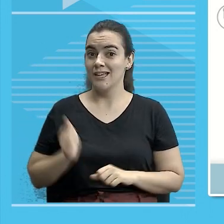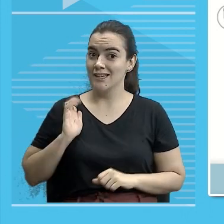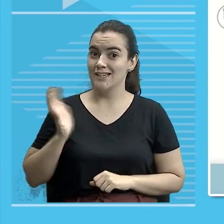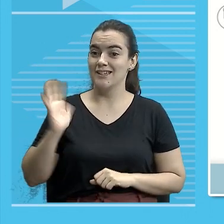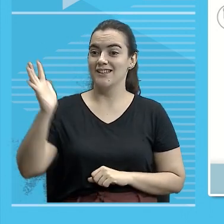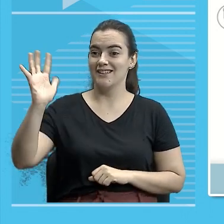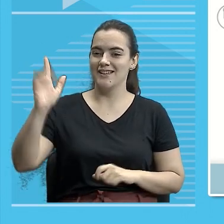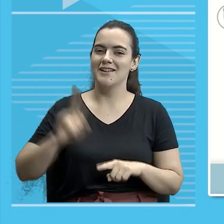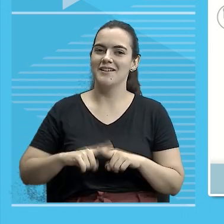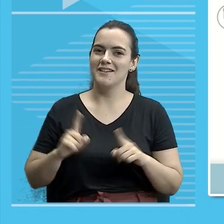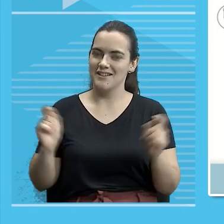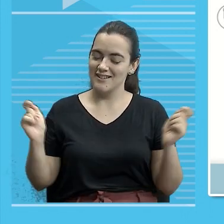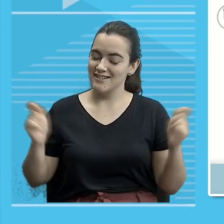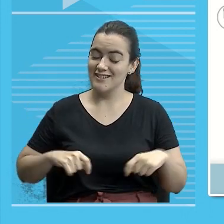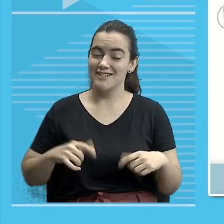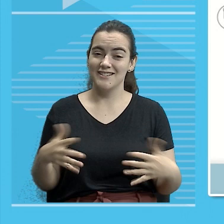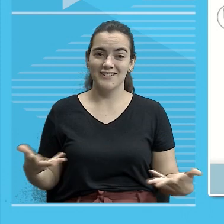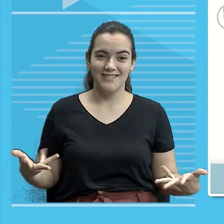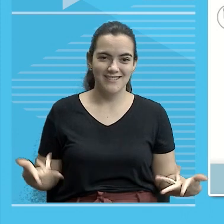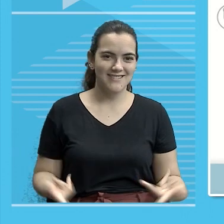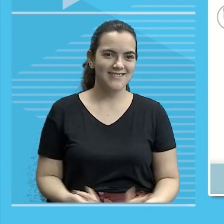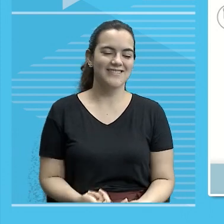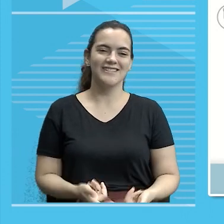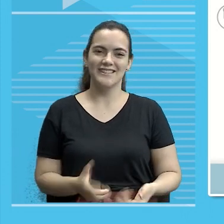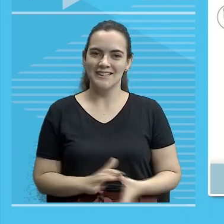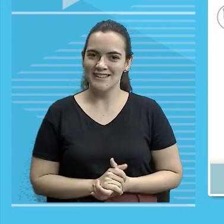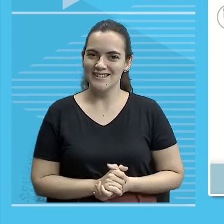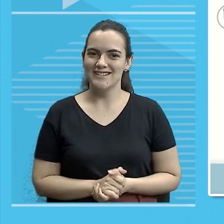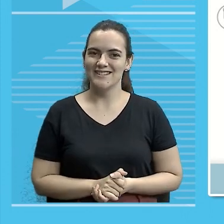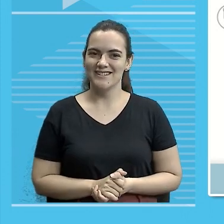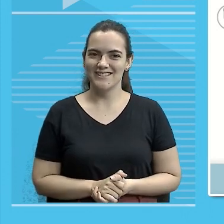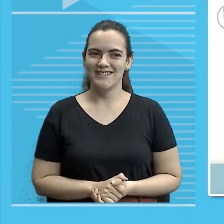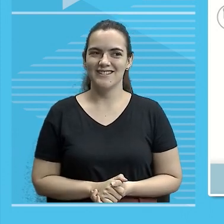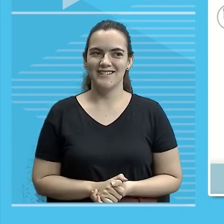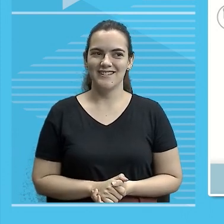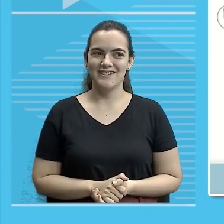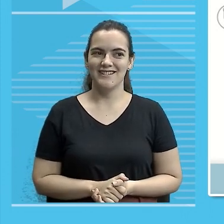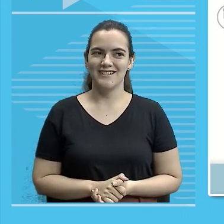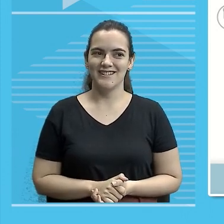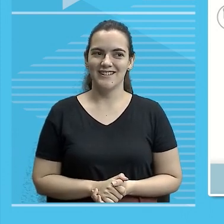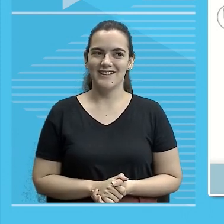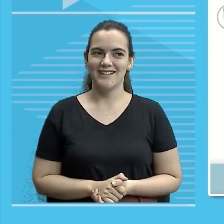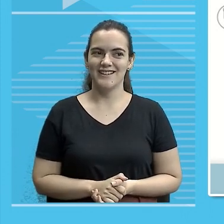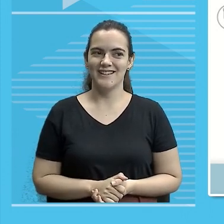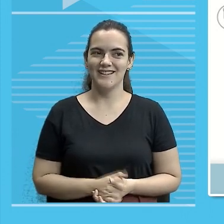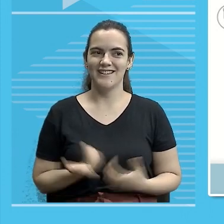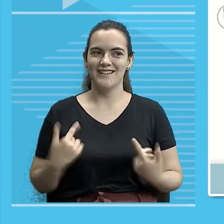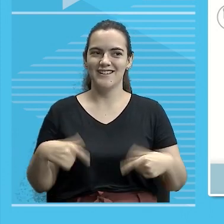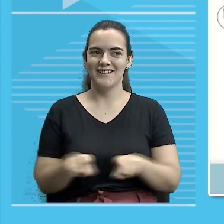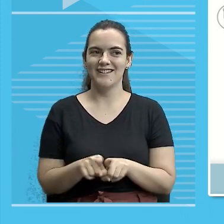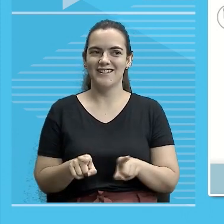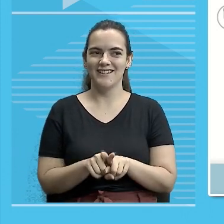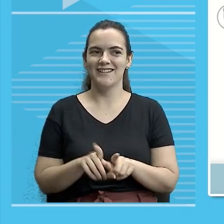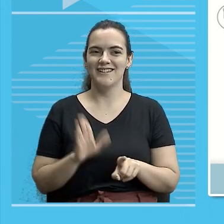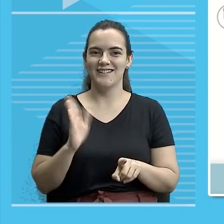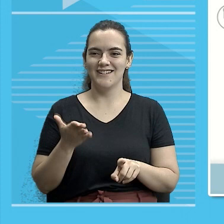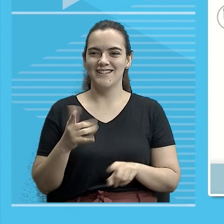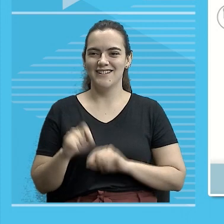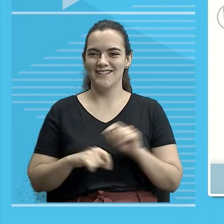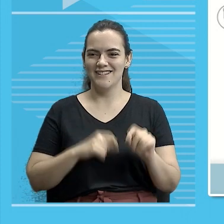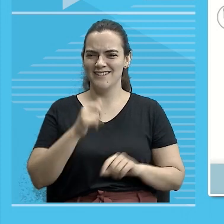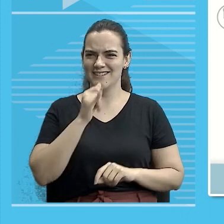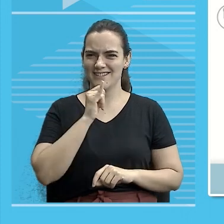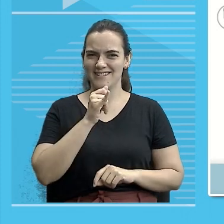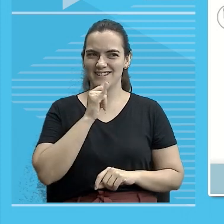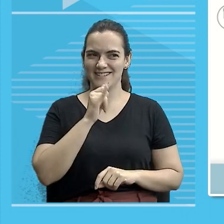mas é maravilhoso sai sai dobrado você ele